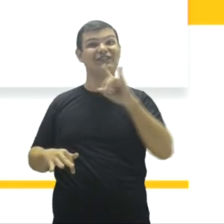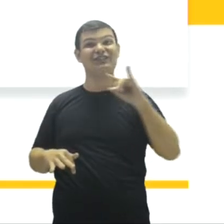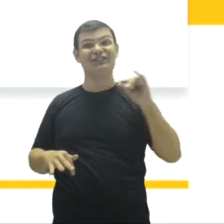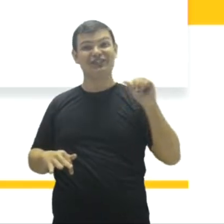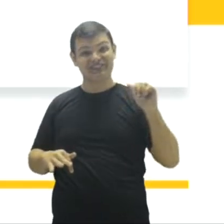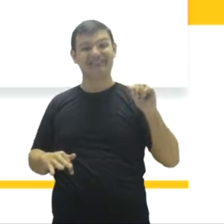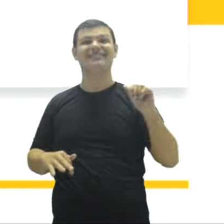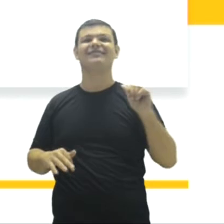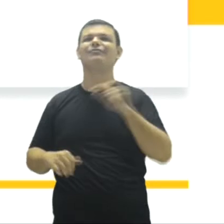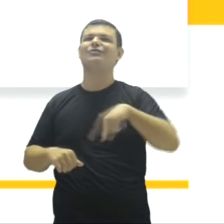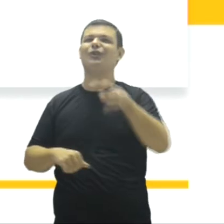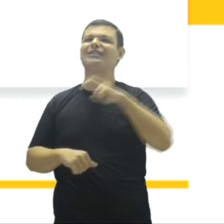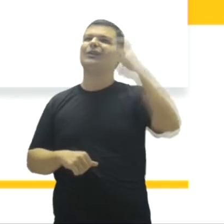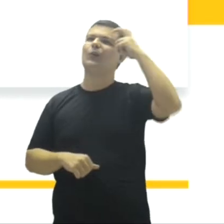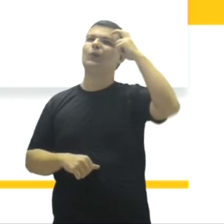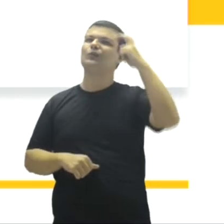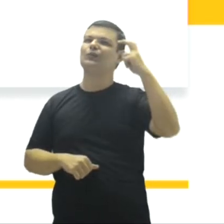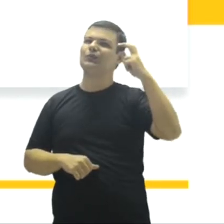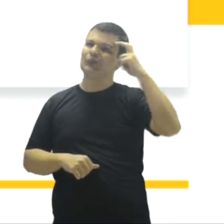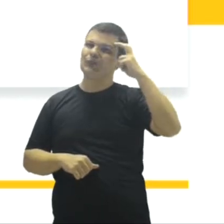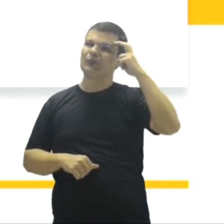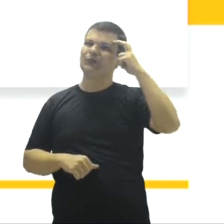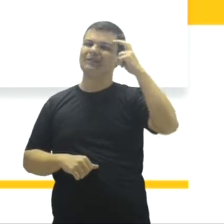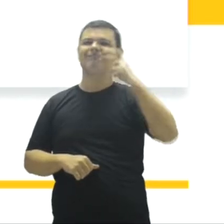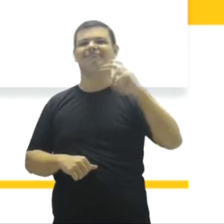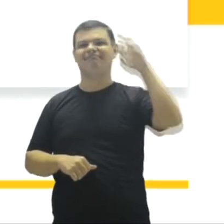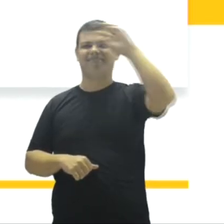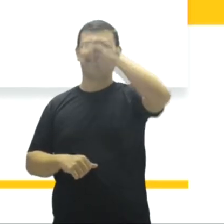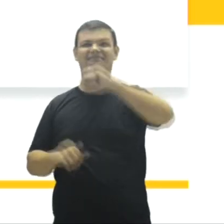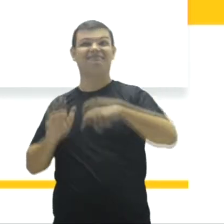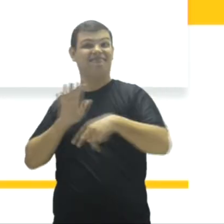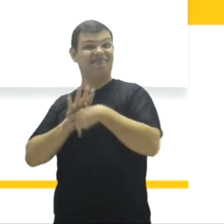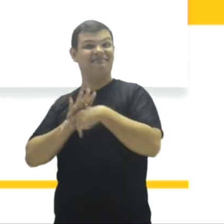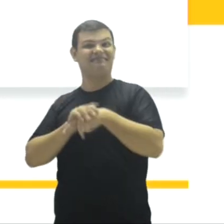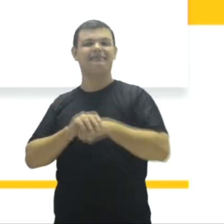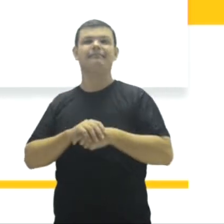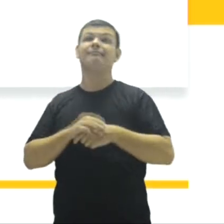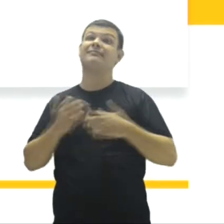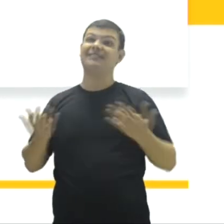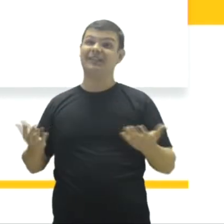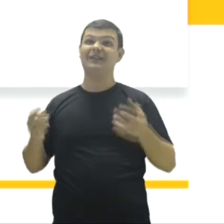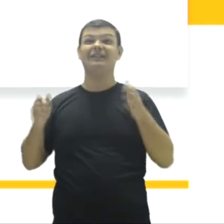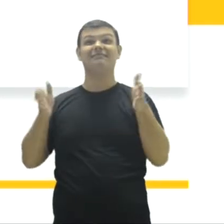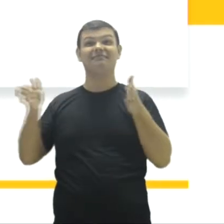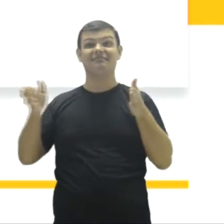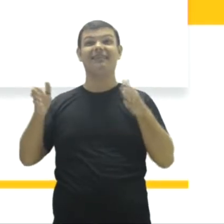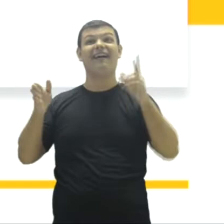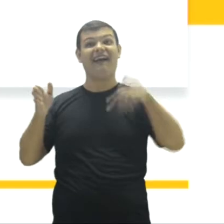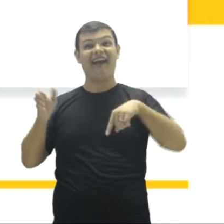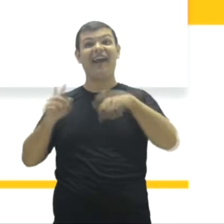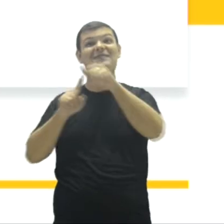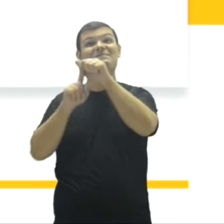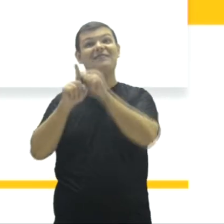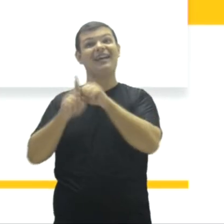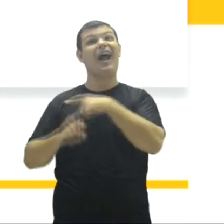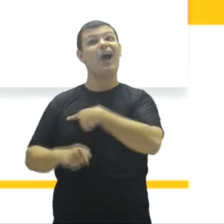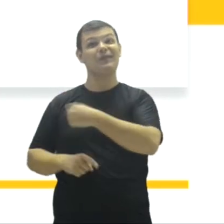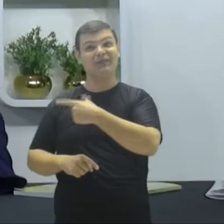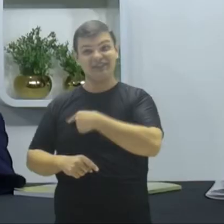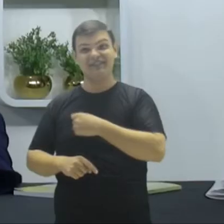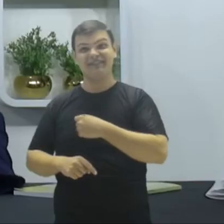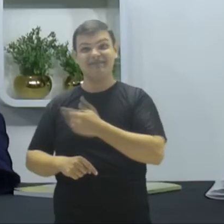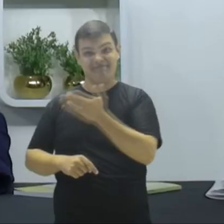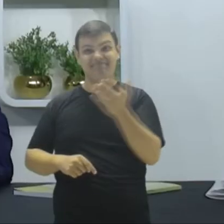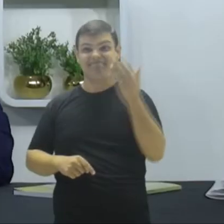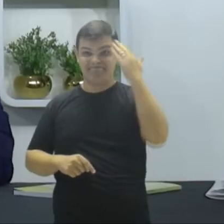cultura neste dia, tá certo? Então, crianças, este é o mês de agosto. Estão acompanhando?